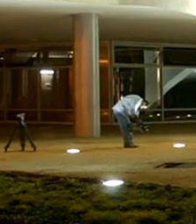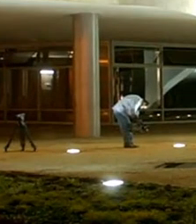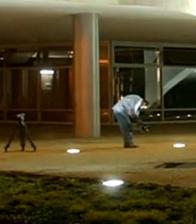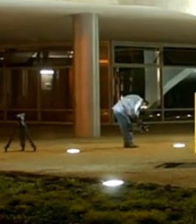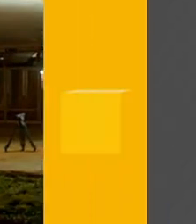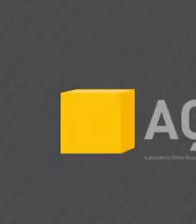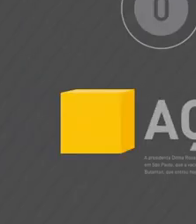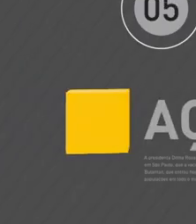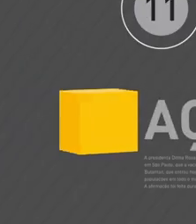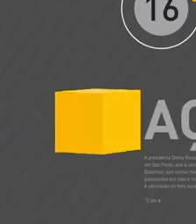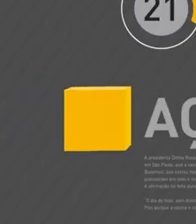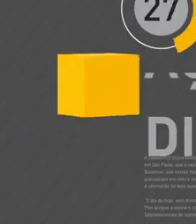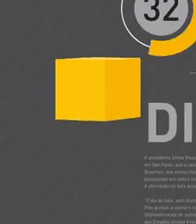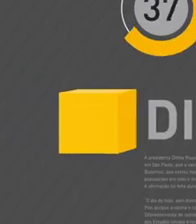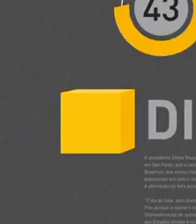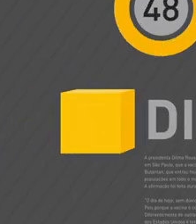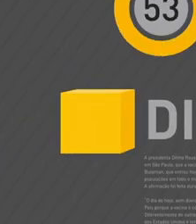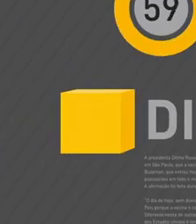Federal